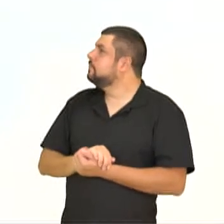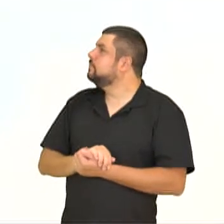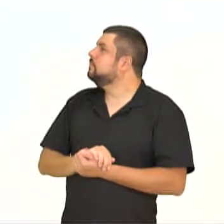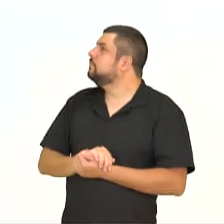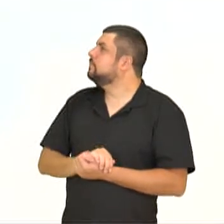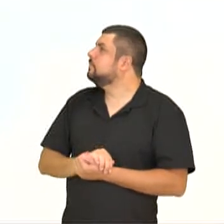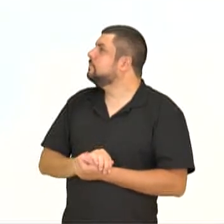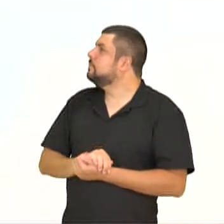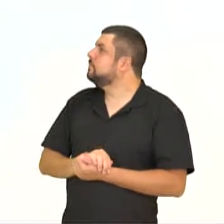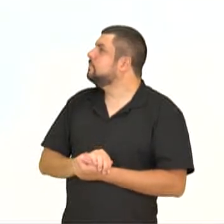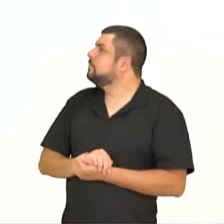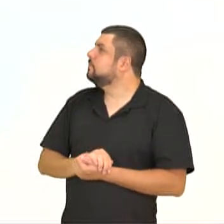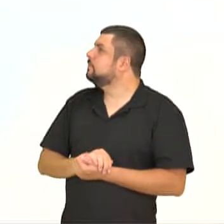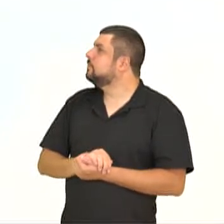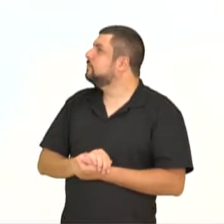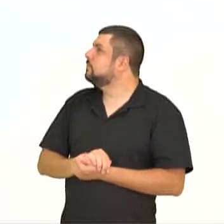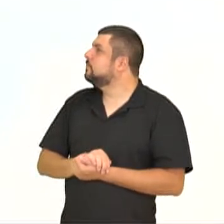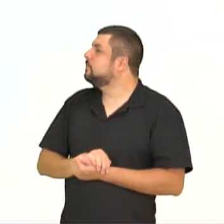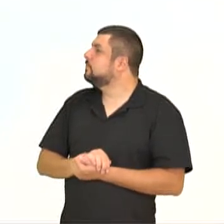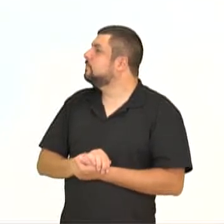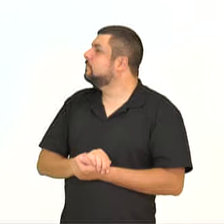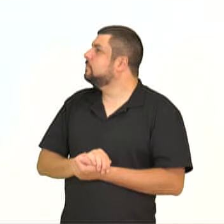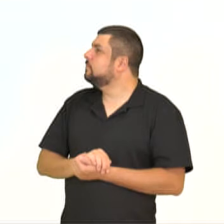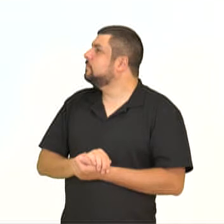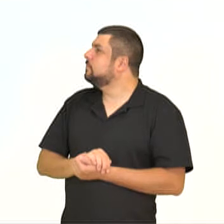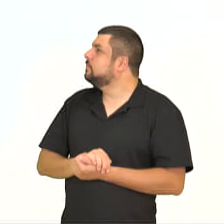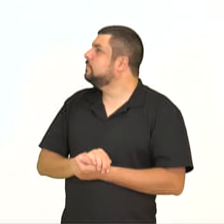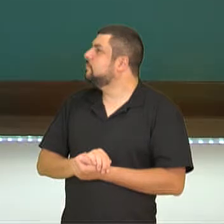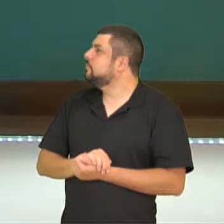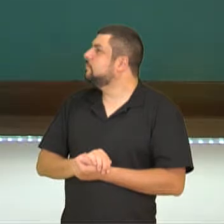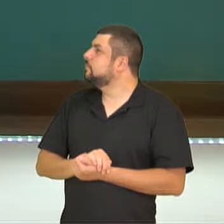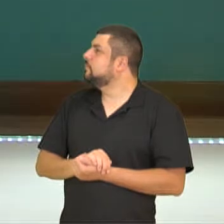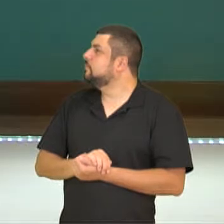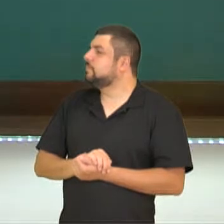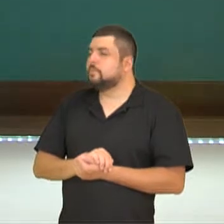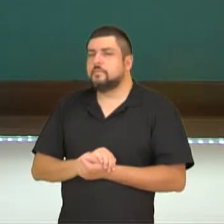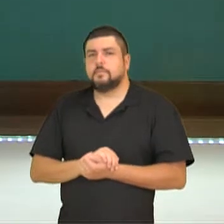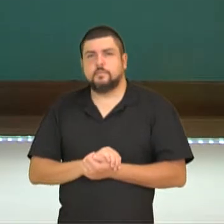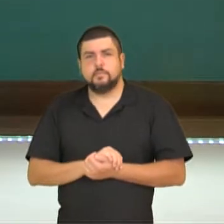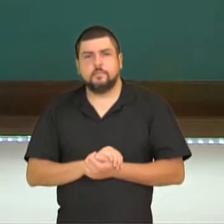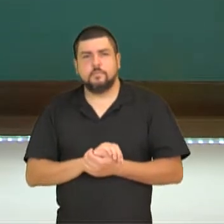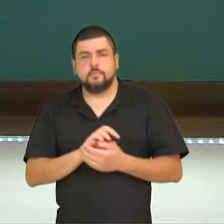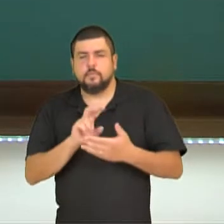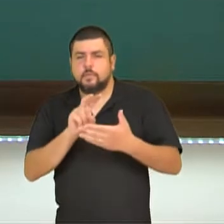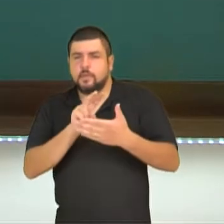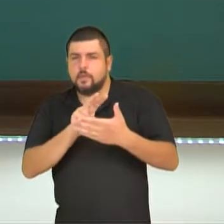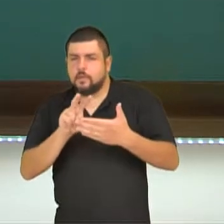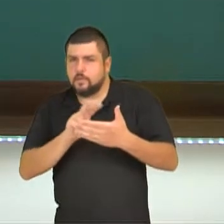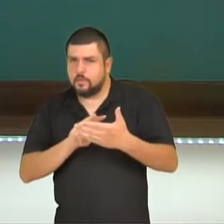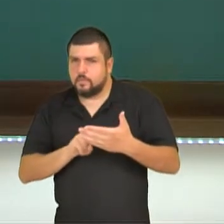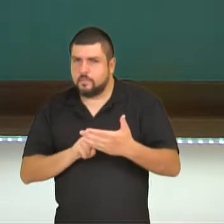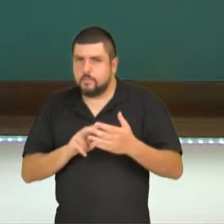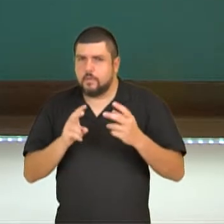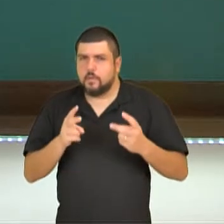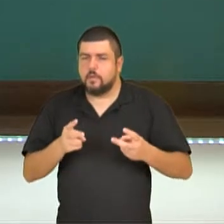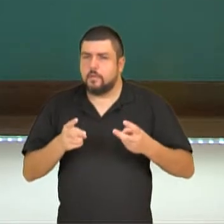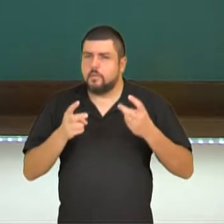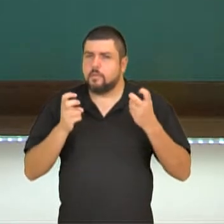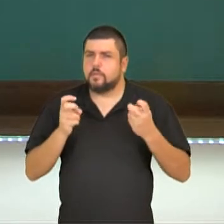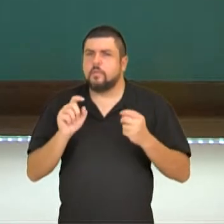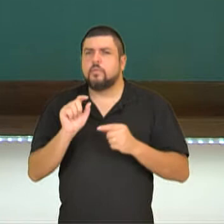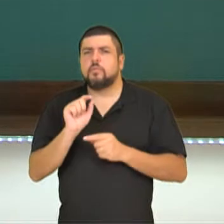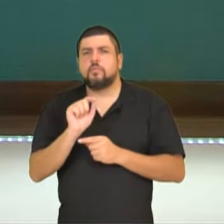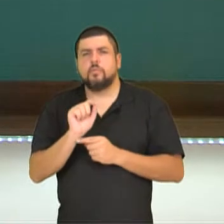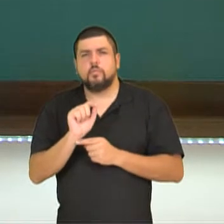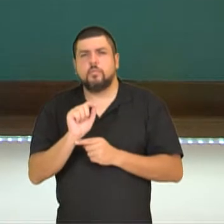escreveria um solo verso. Mirem, leiam, vejam como algo